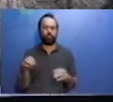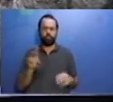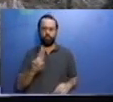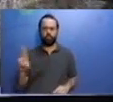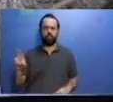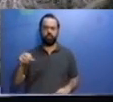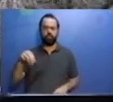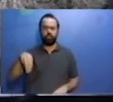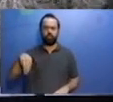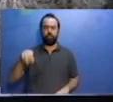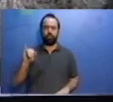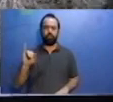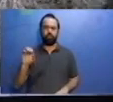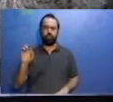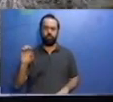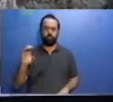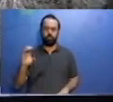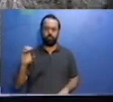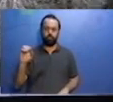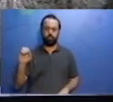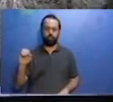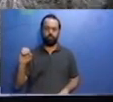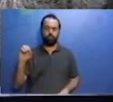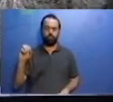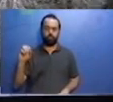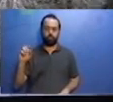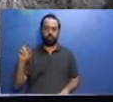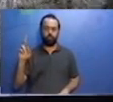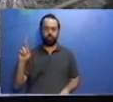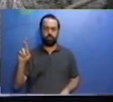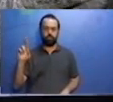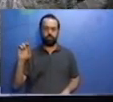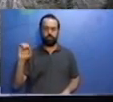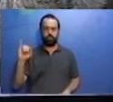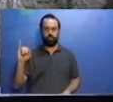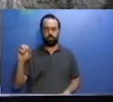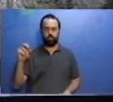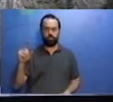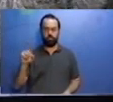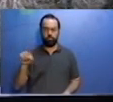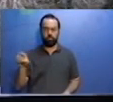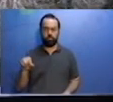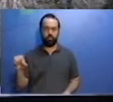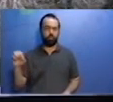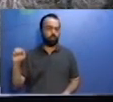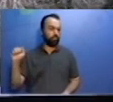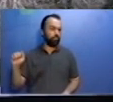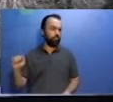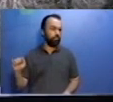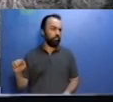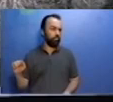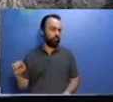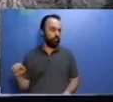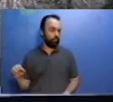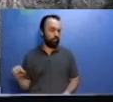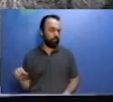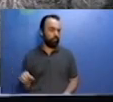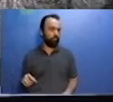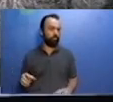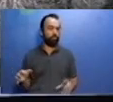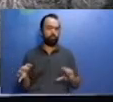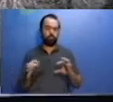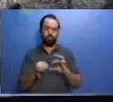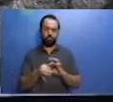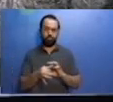micorriza. Micorriza é uma associação de fungos com a raiz de uma planta.